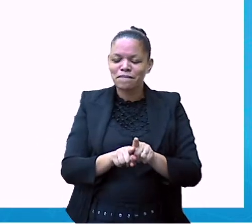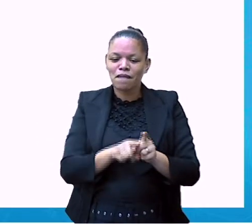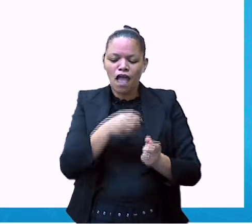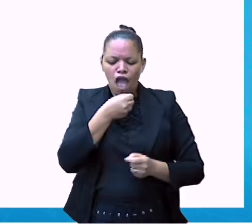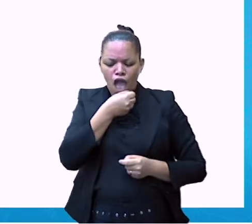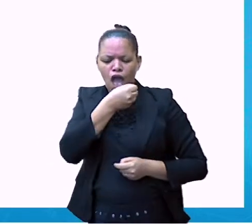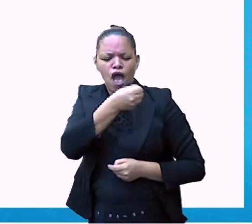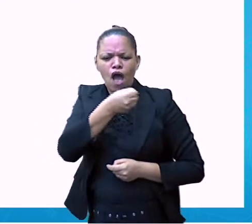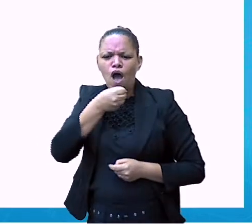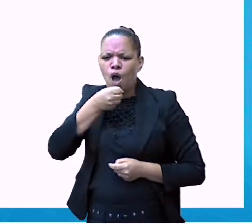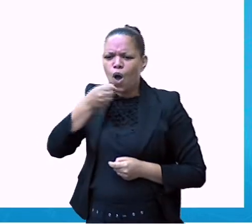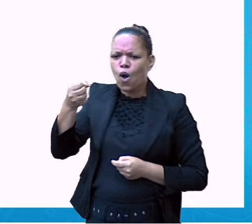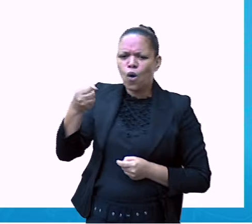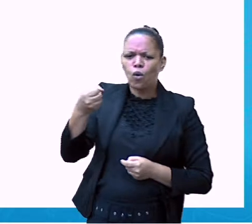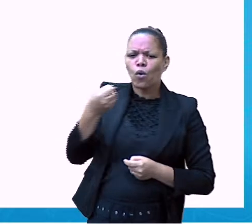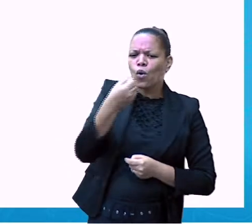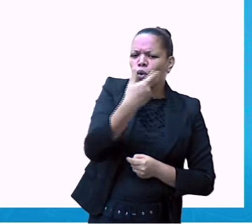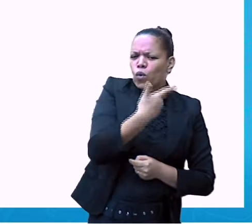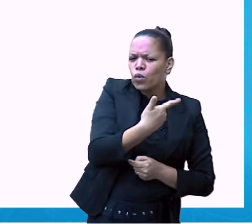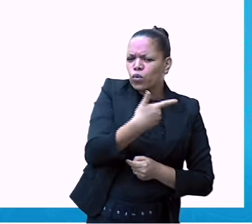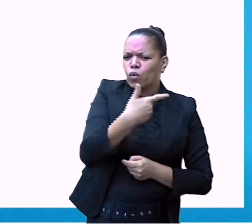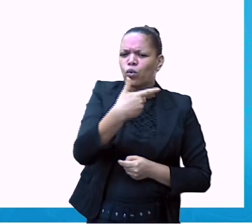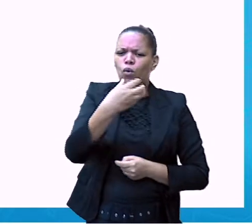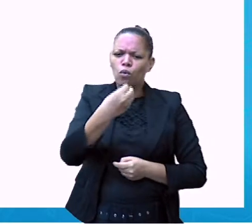uma parceria entre a